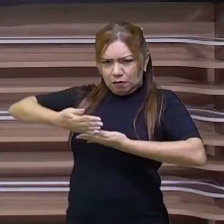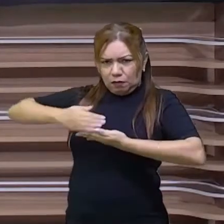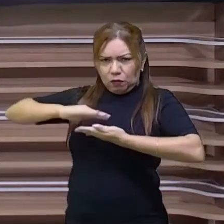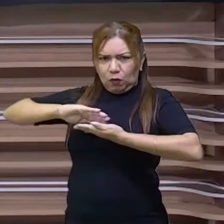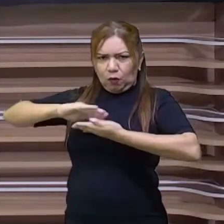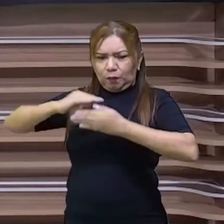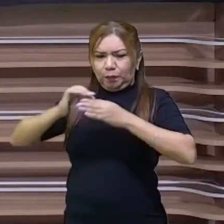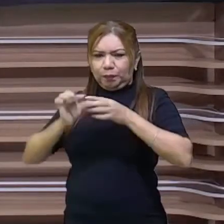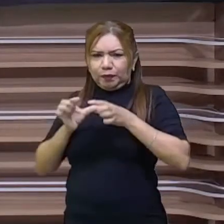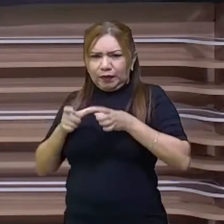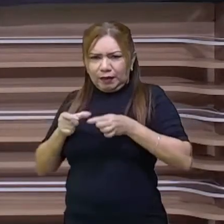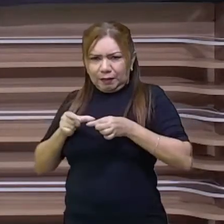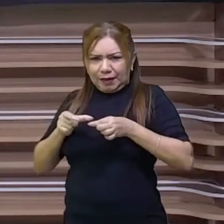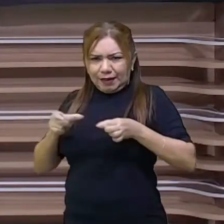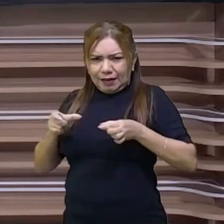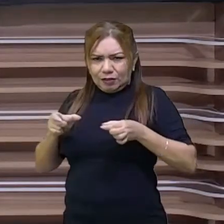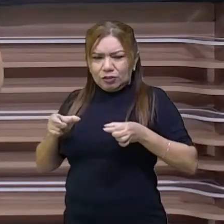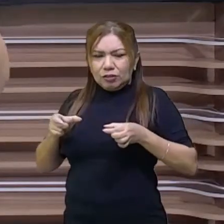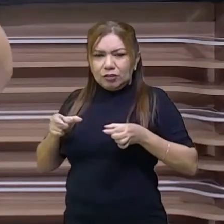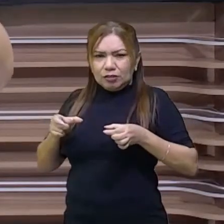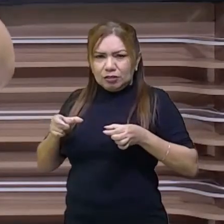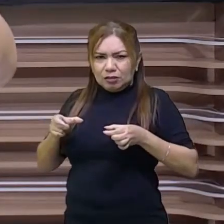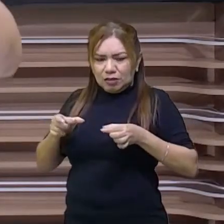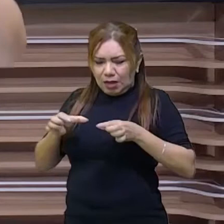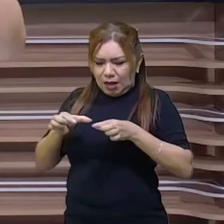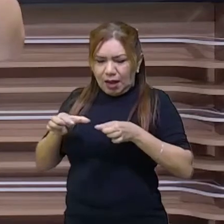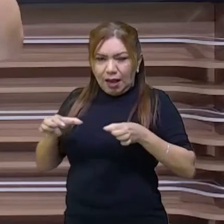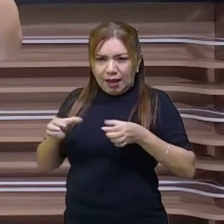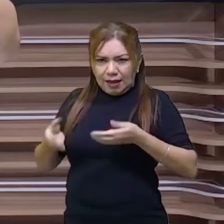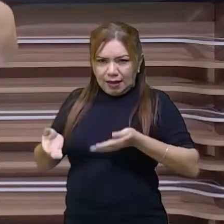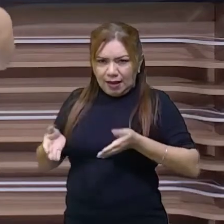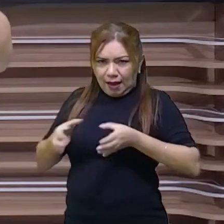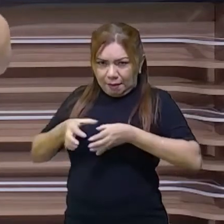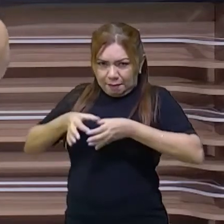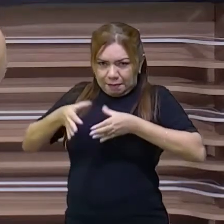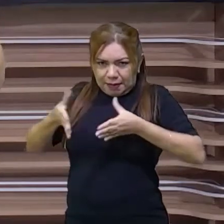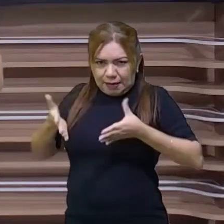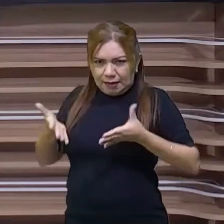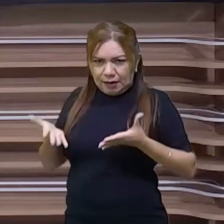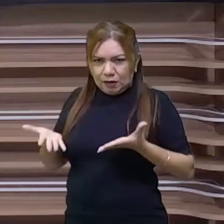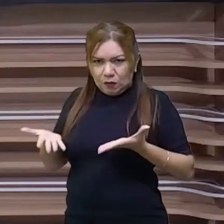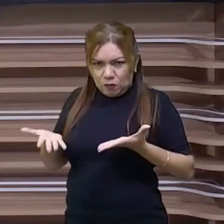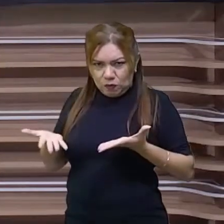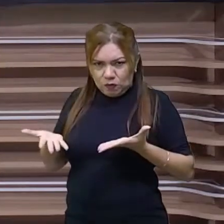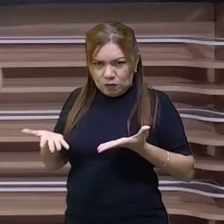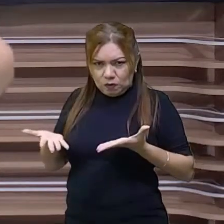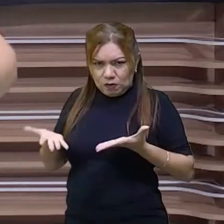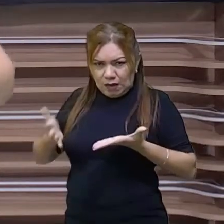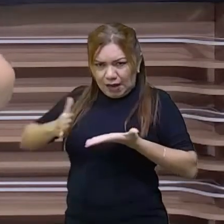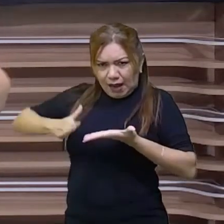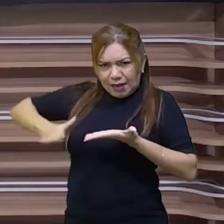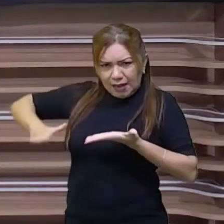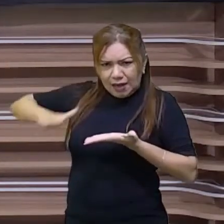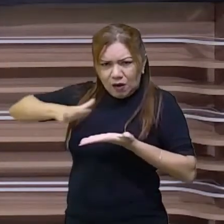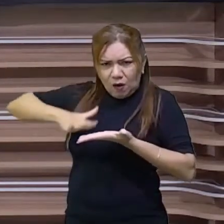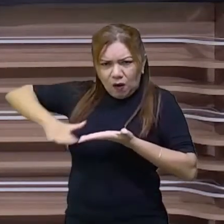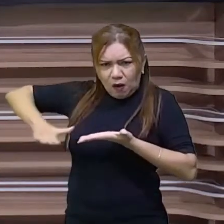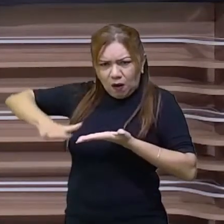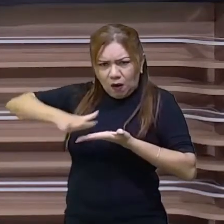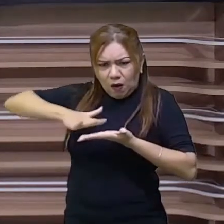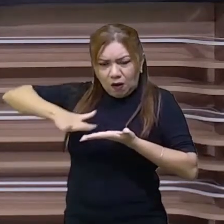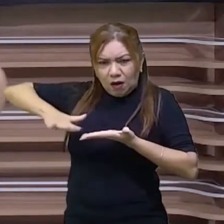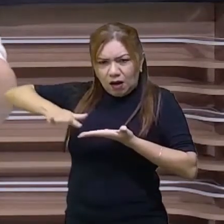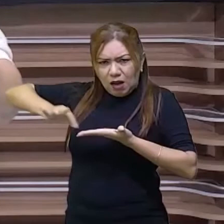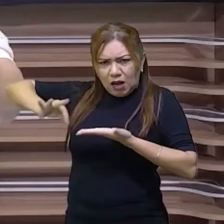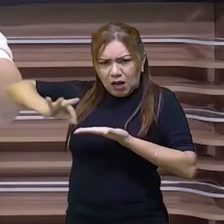olha só mas eu abri e fiz a planificação Professor